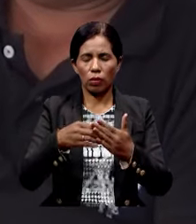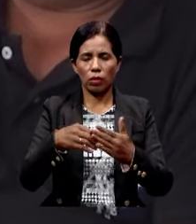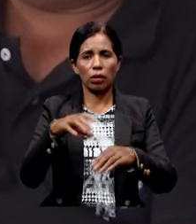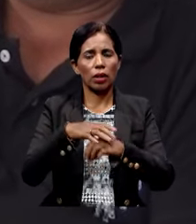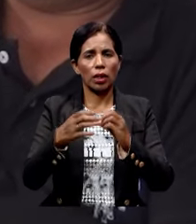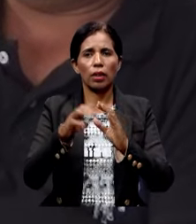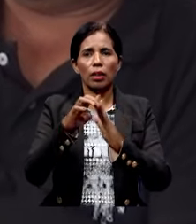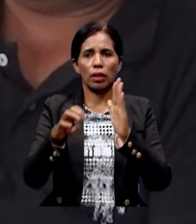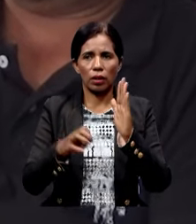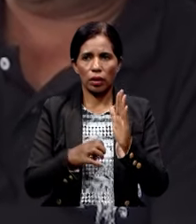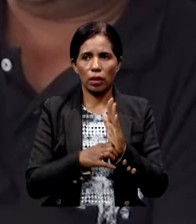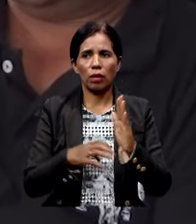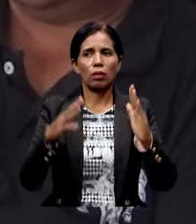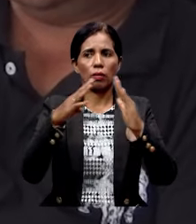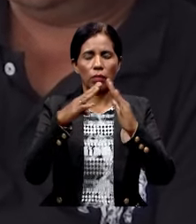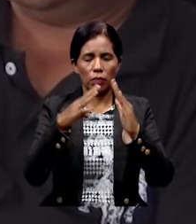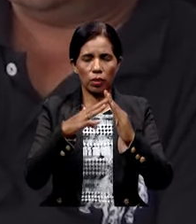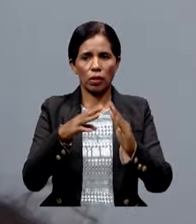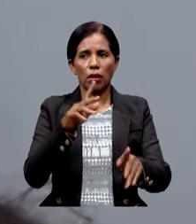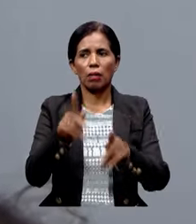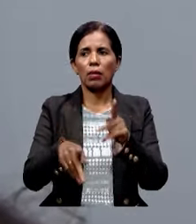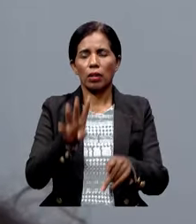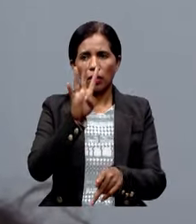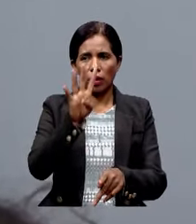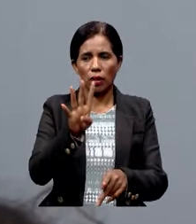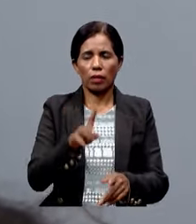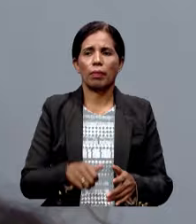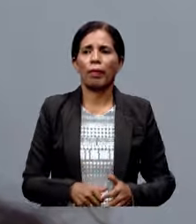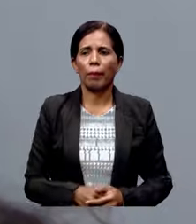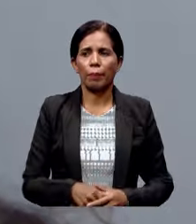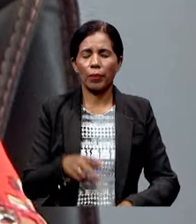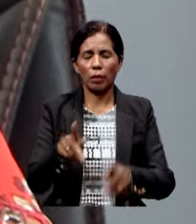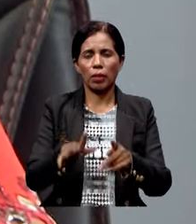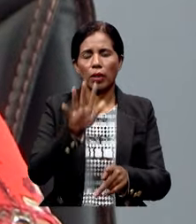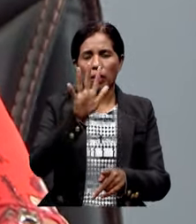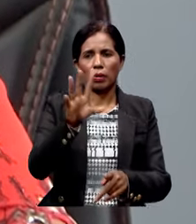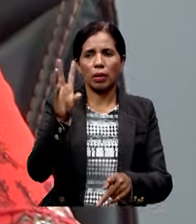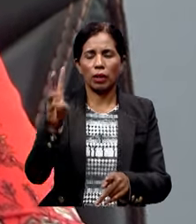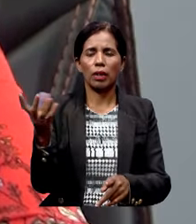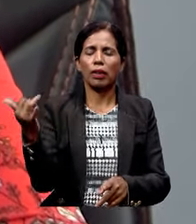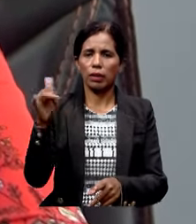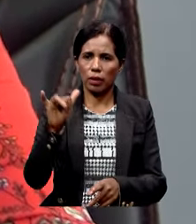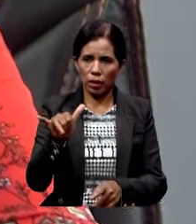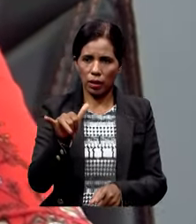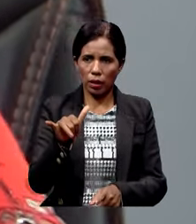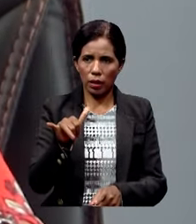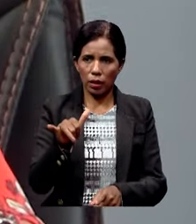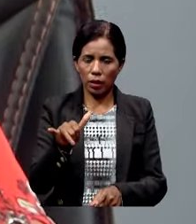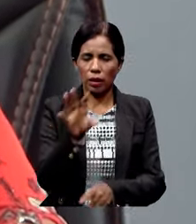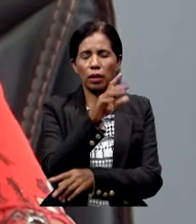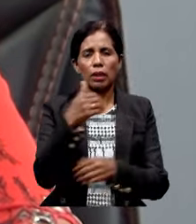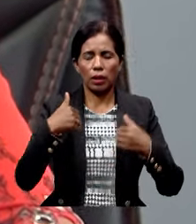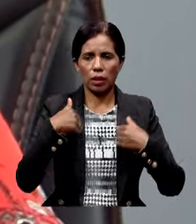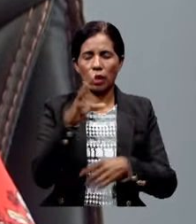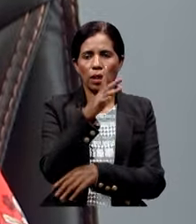nene ia nai afetado ne nai ha pois nai lima ganei ne sira na beke ai horis oi